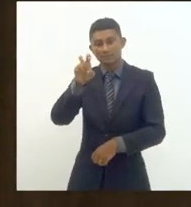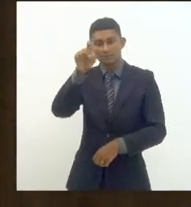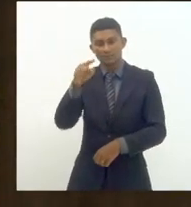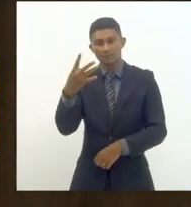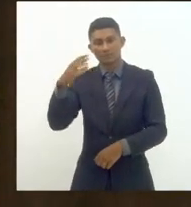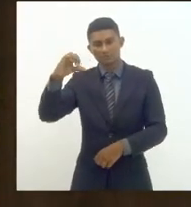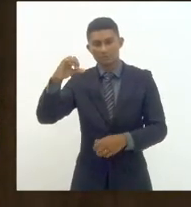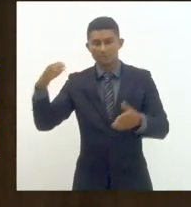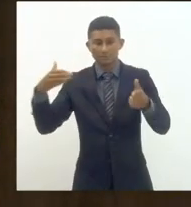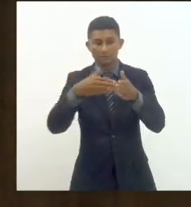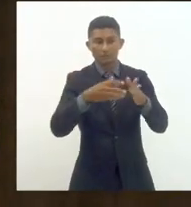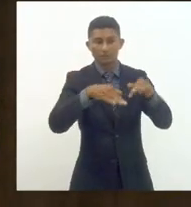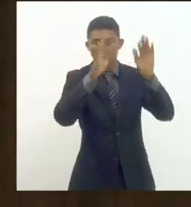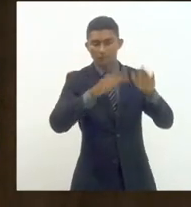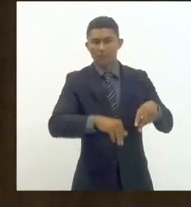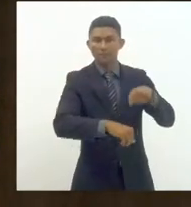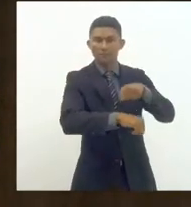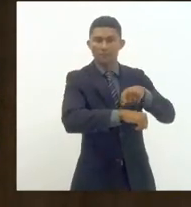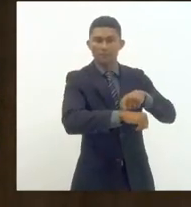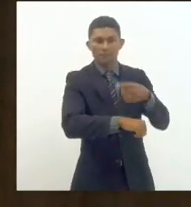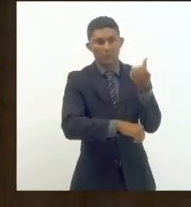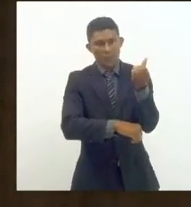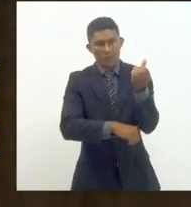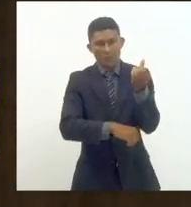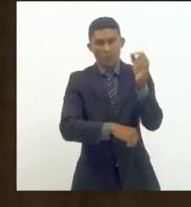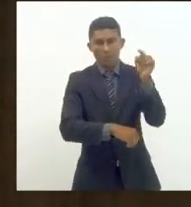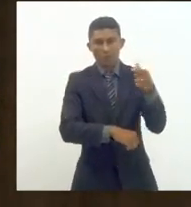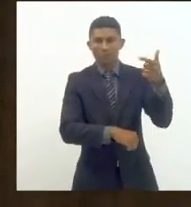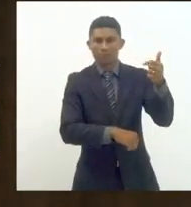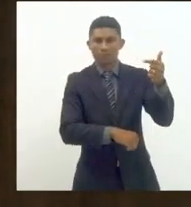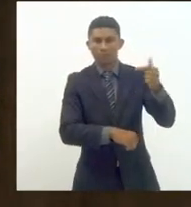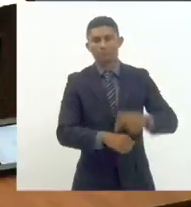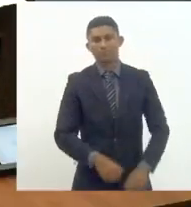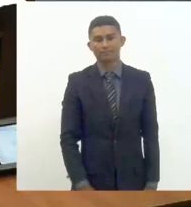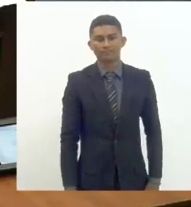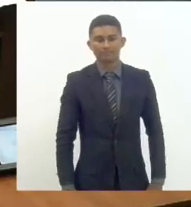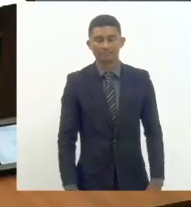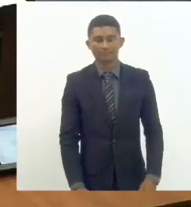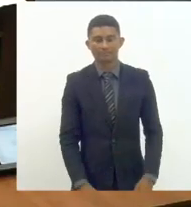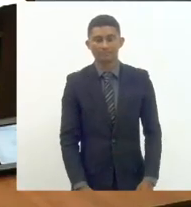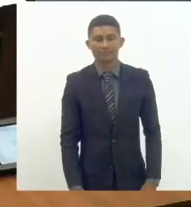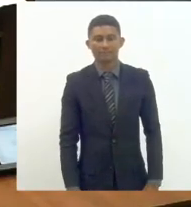49 minutos, encerrou-se às 18 horas e 12 minutos.